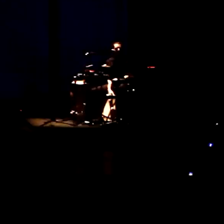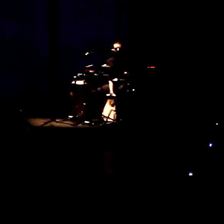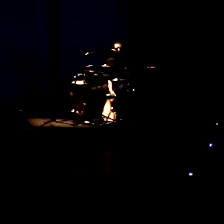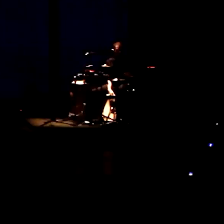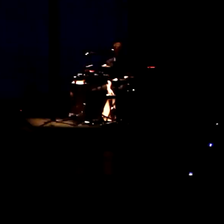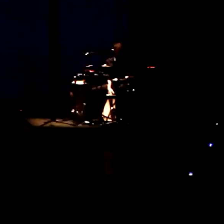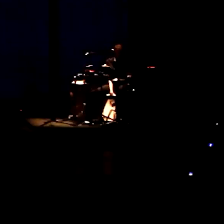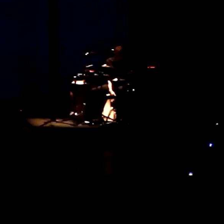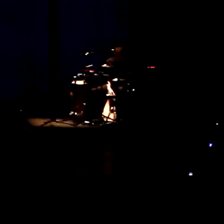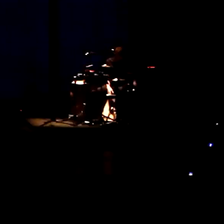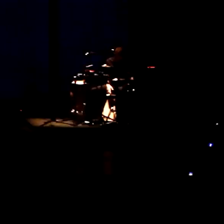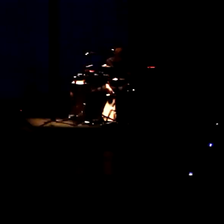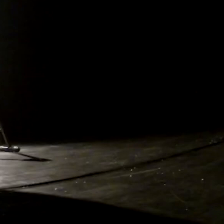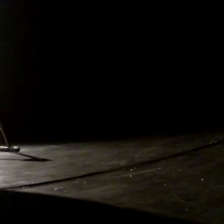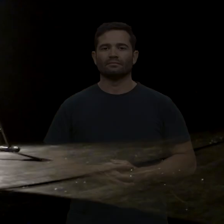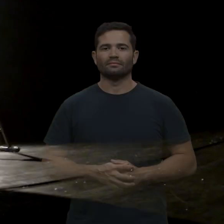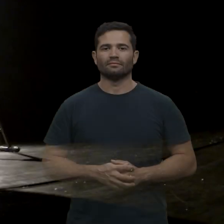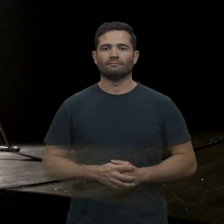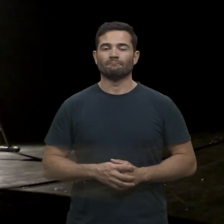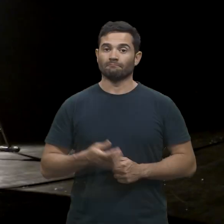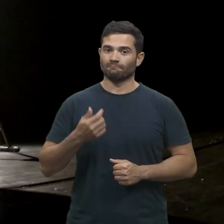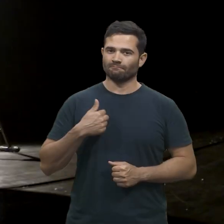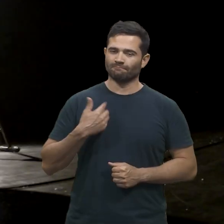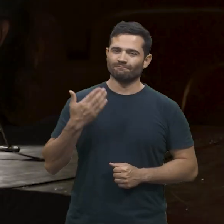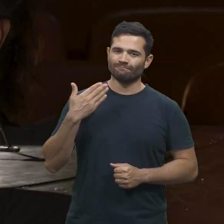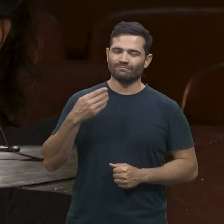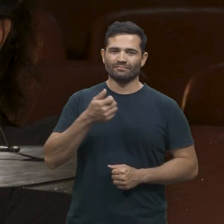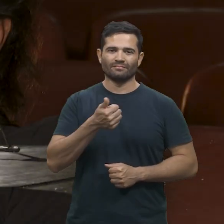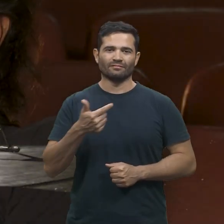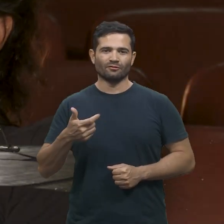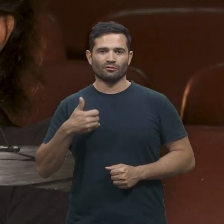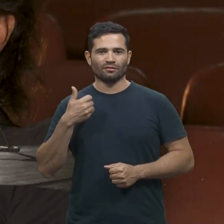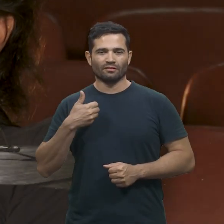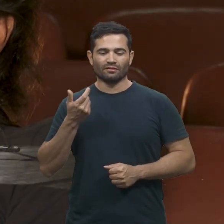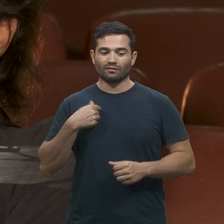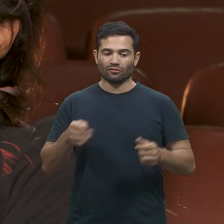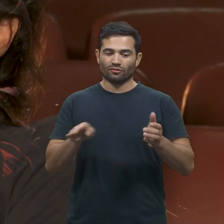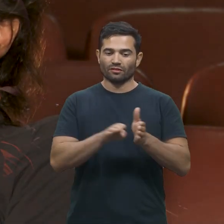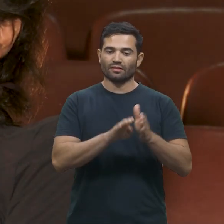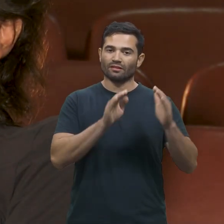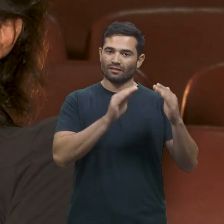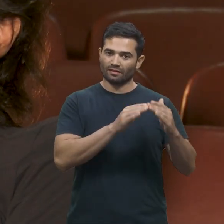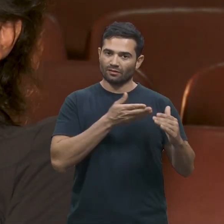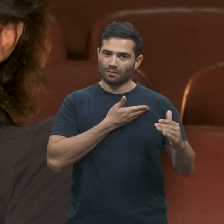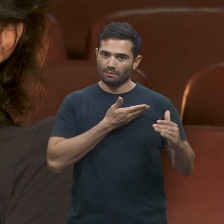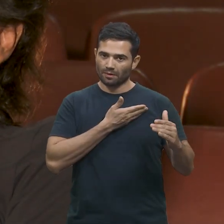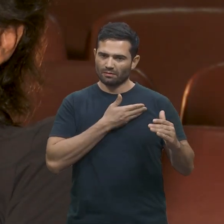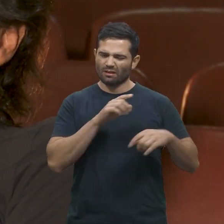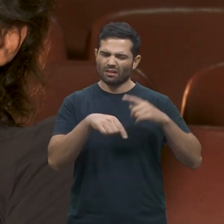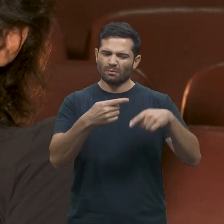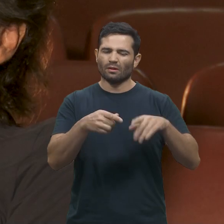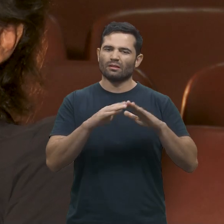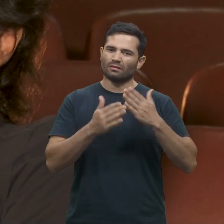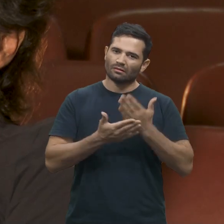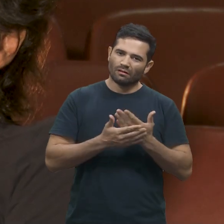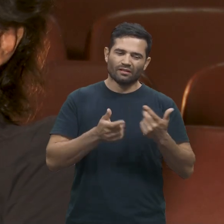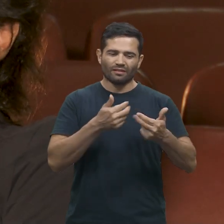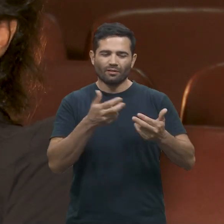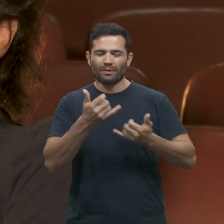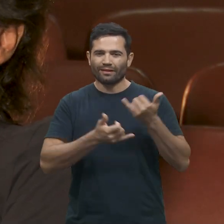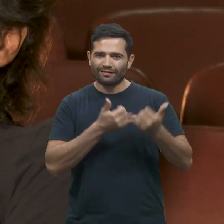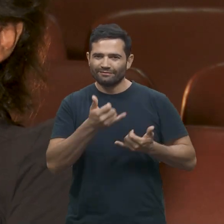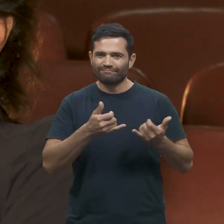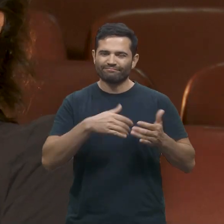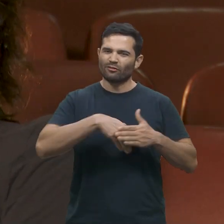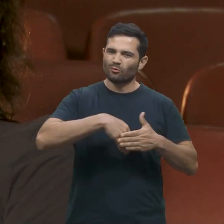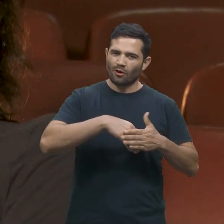curva pra trás. Eu tinha 12 anos, eu cheguei na casa de um amigo, né, depois da escola ali,